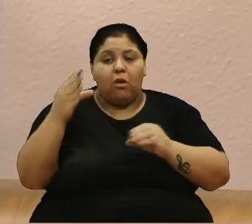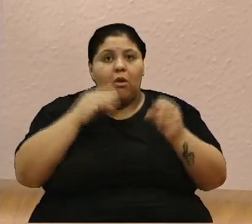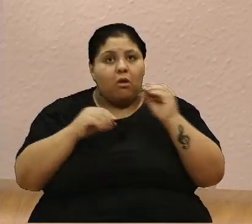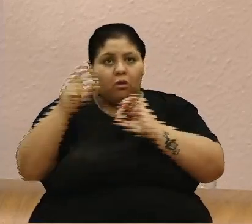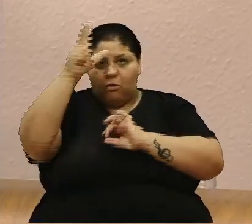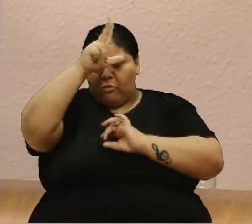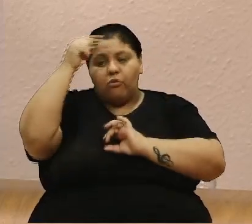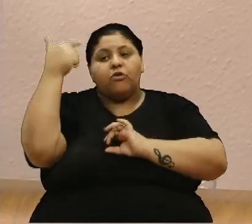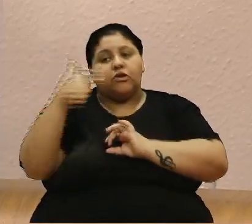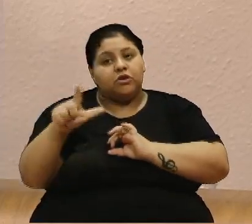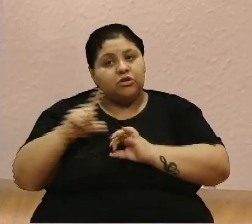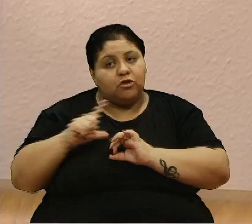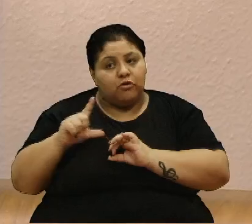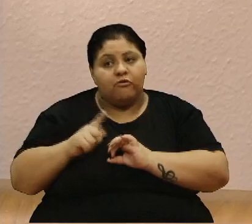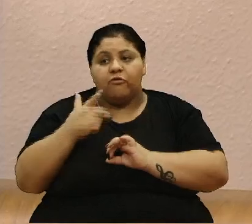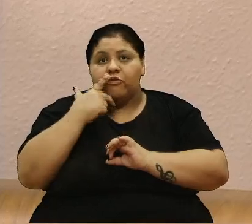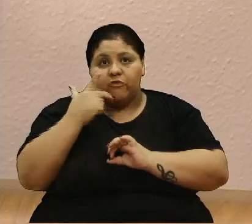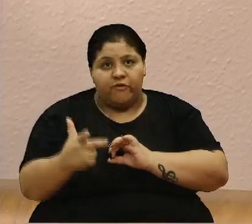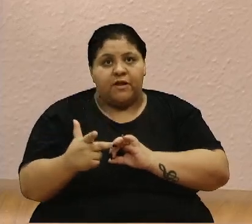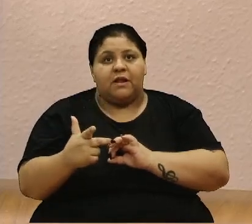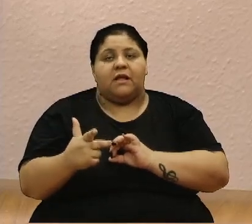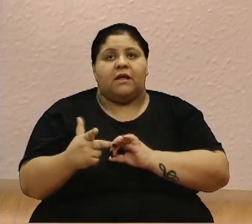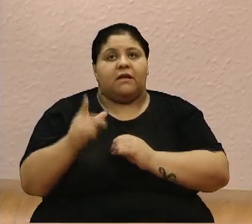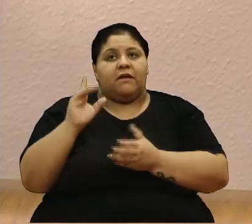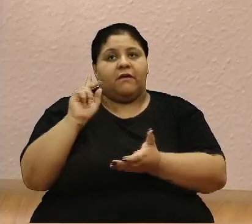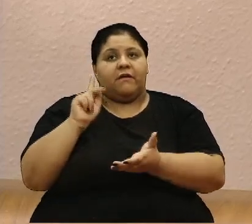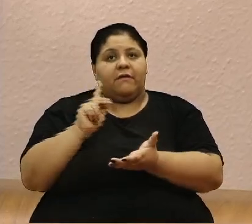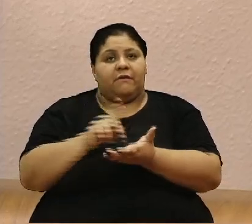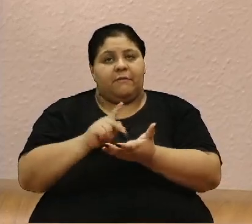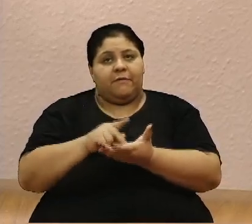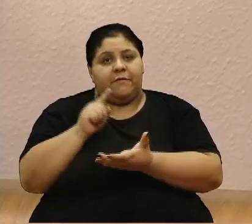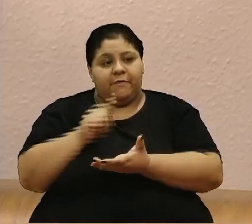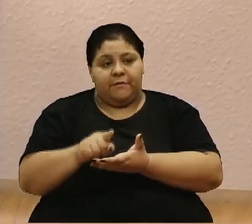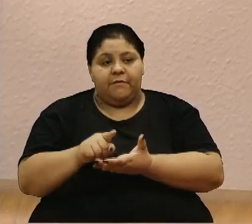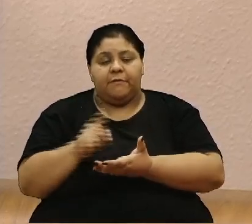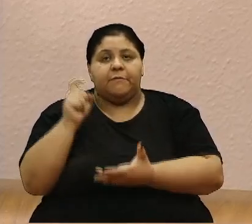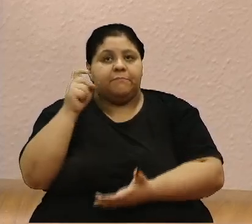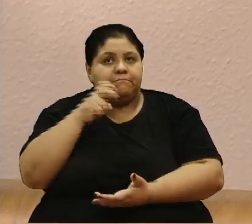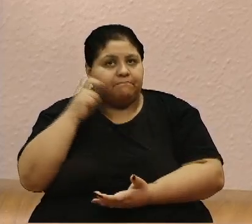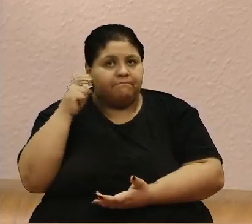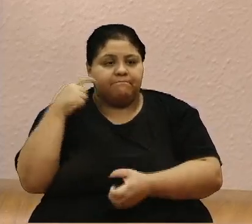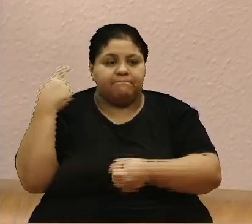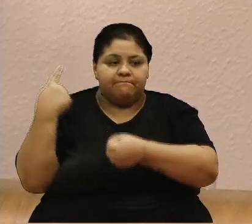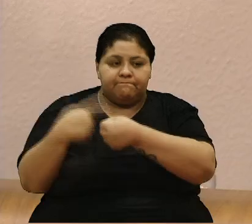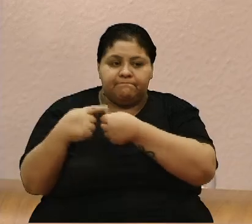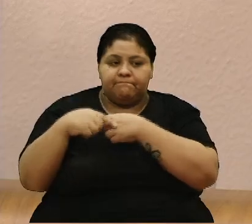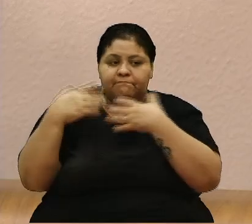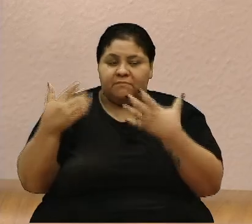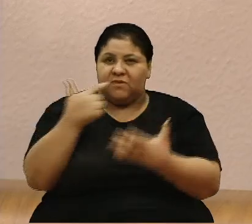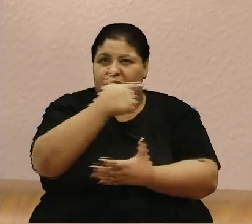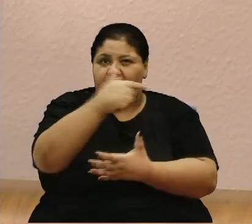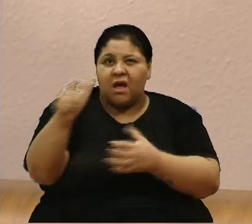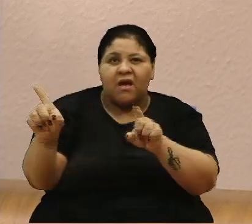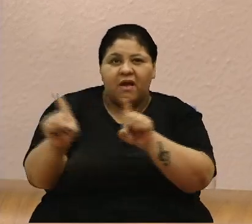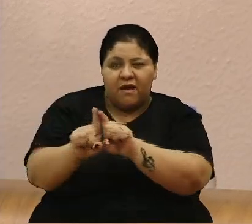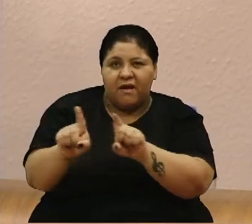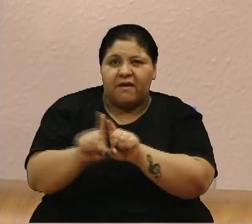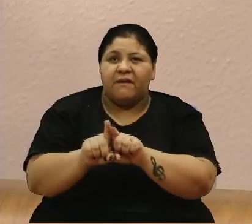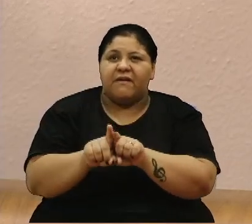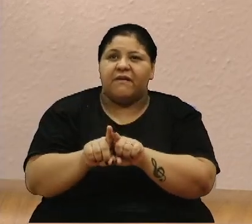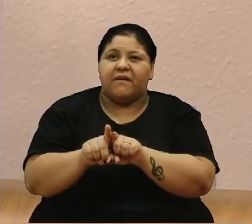de novo teve que vir a público desmentir, dizer que não era aquilo, então isso é uma vergonha para a nossa cidade. E a outra questão foi